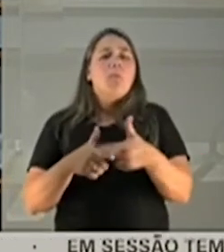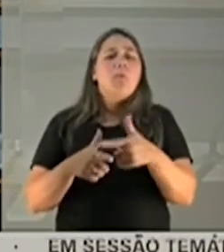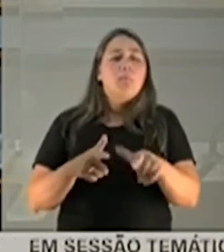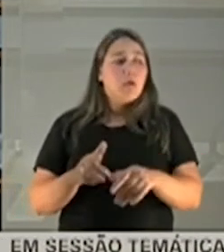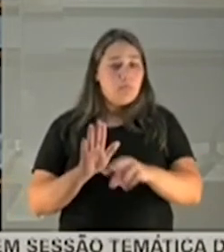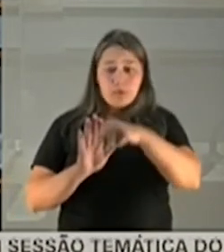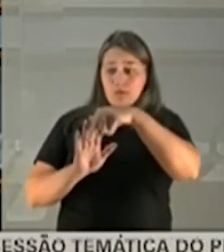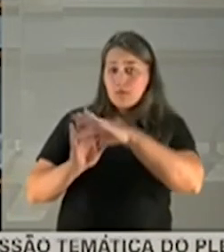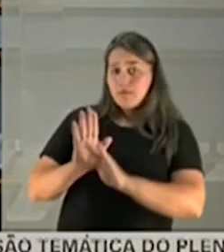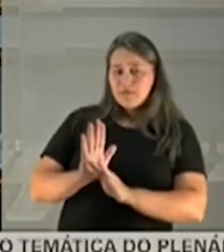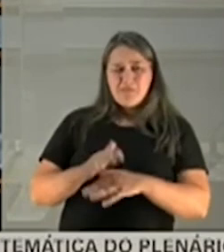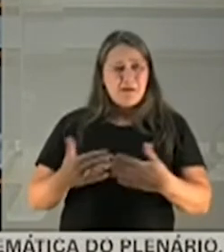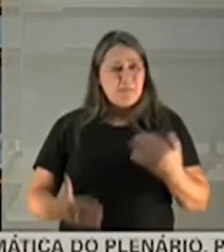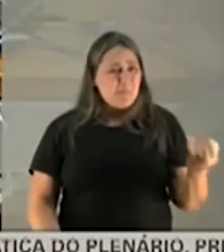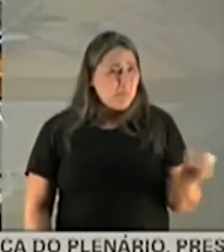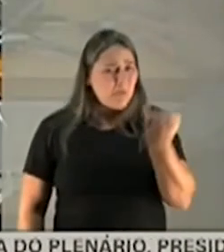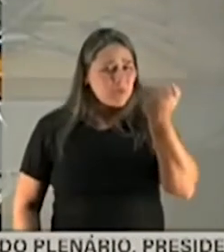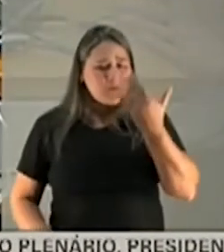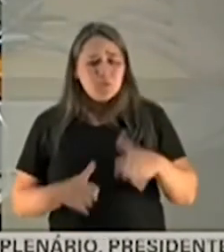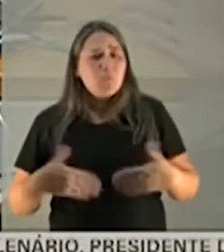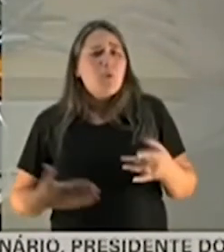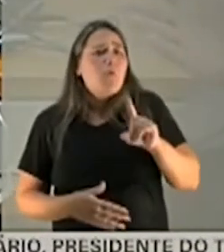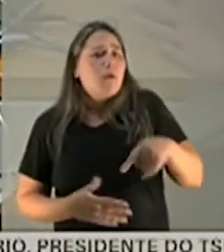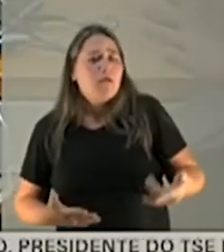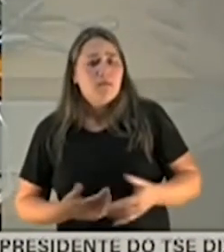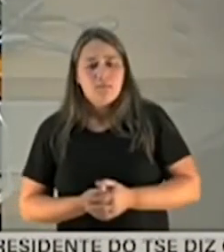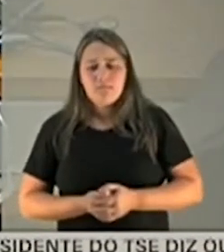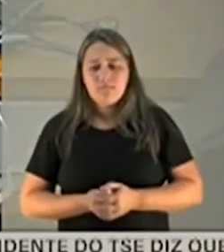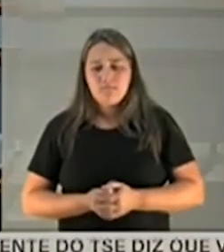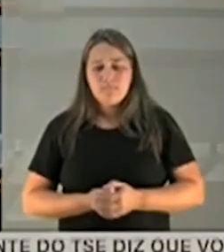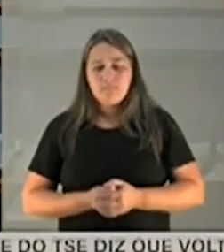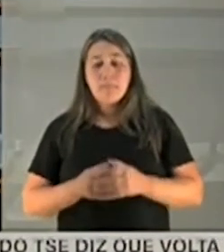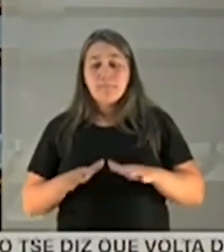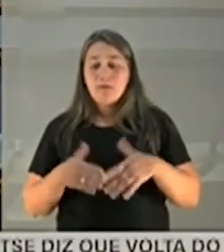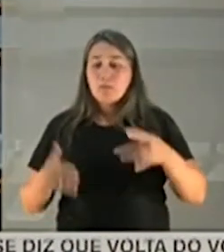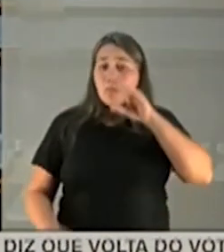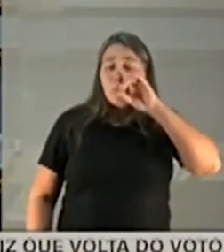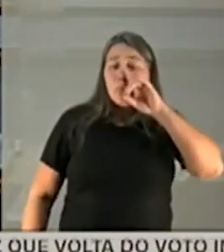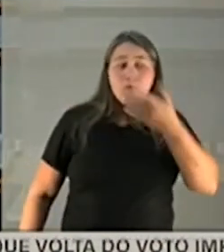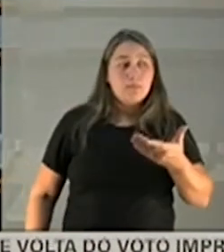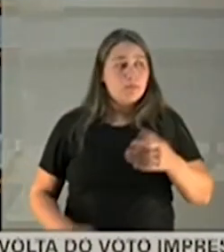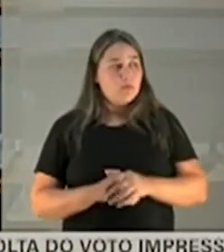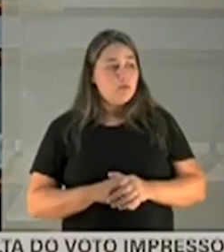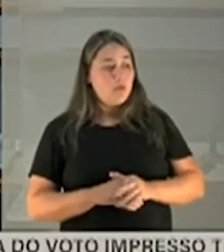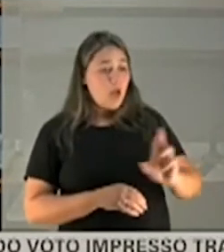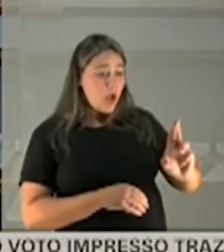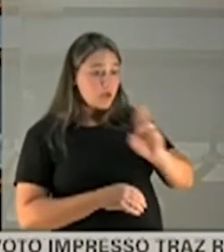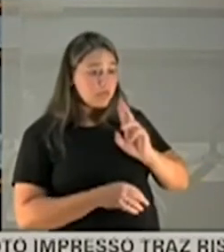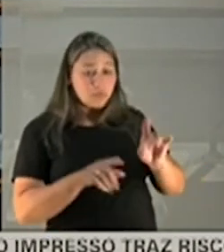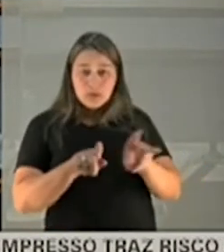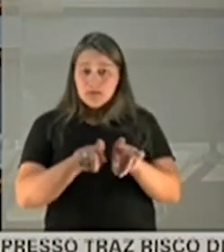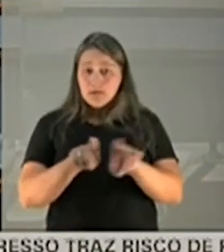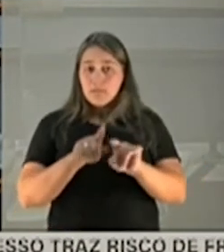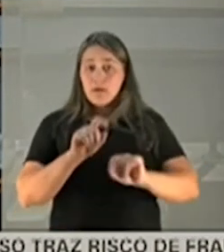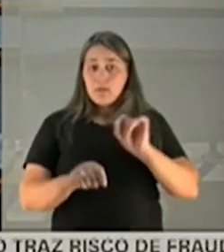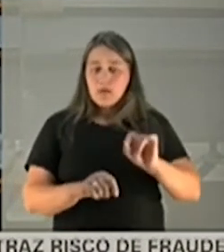estamos discutindo invoice. Está dando tanta importância. Mas qual é o crime dele? Sobre um líder. Qual o crime do invoice? E responder também,